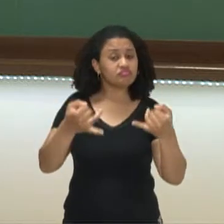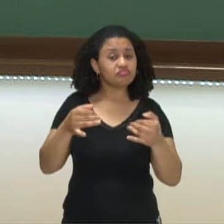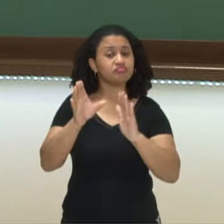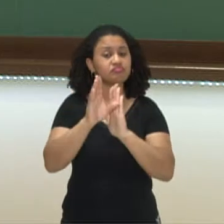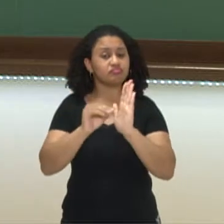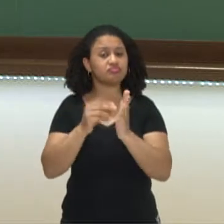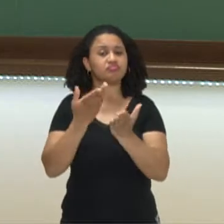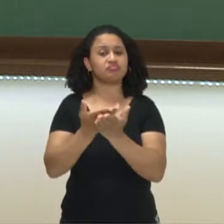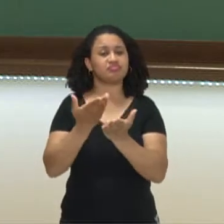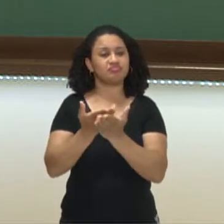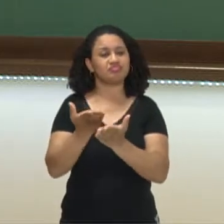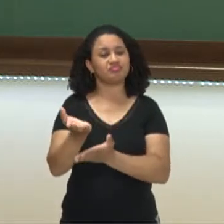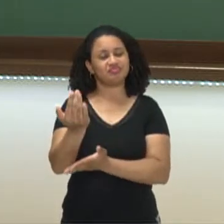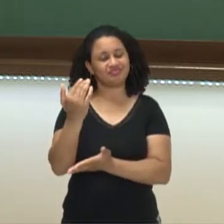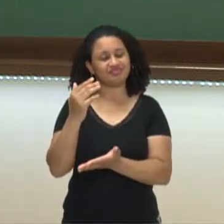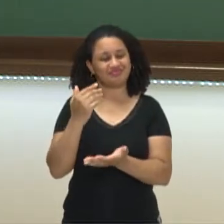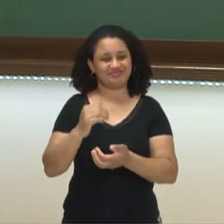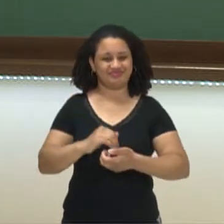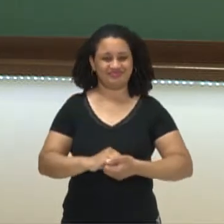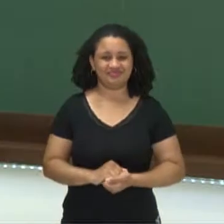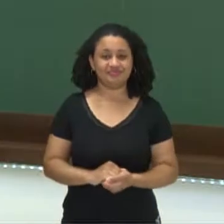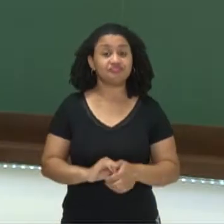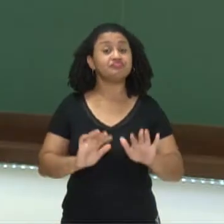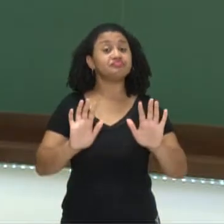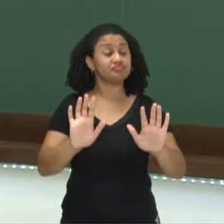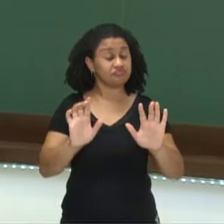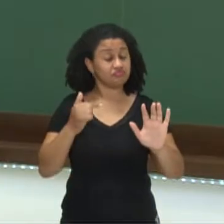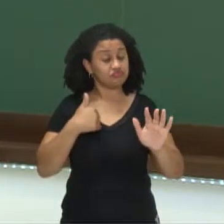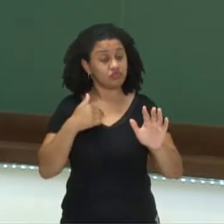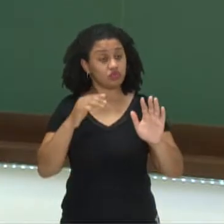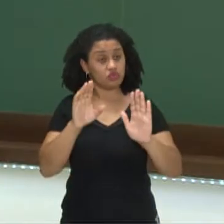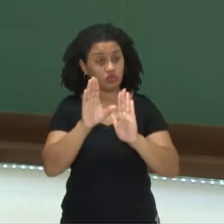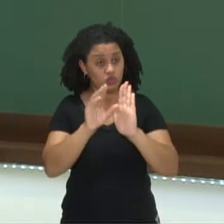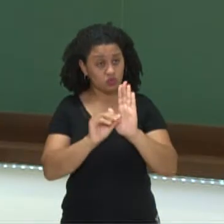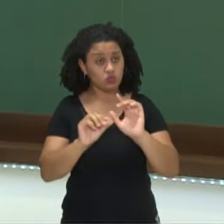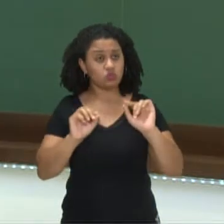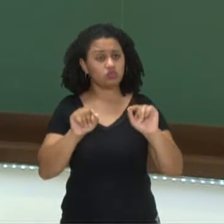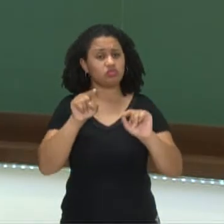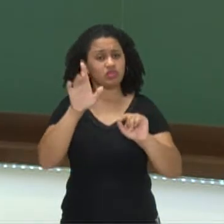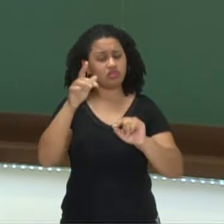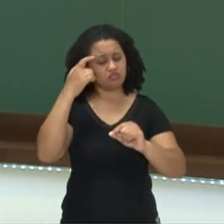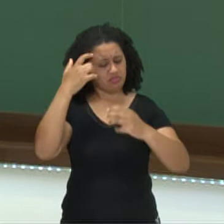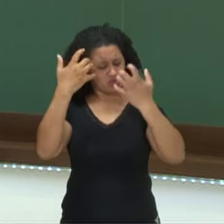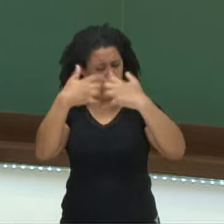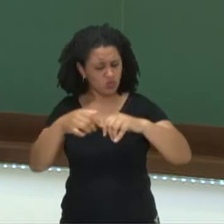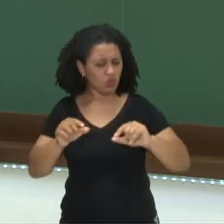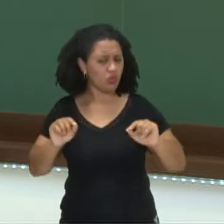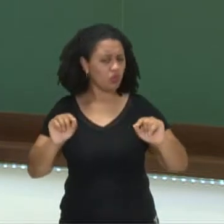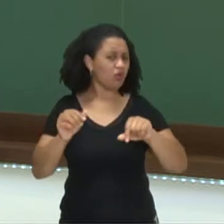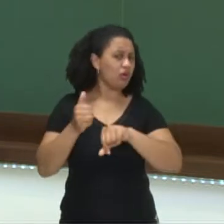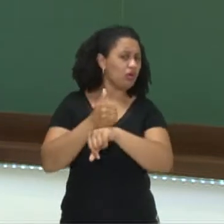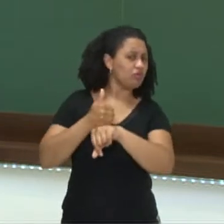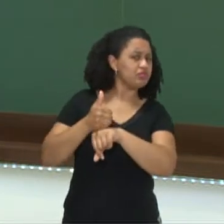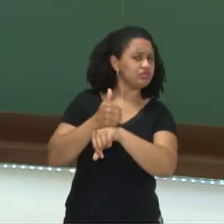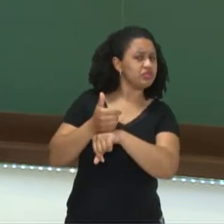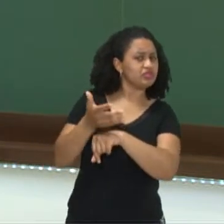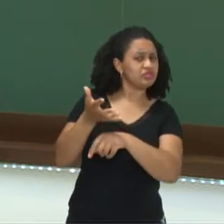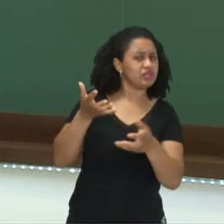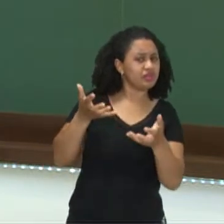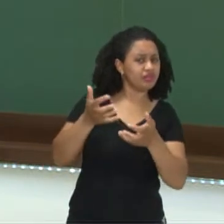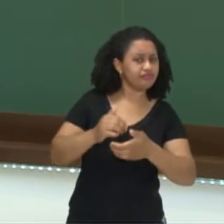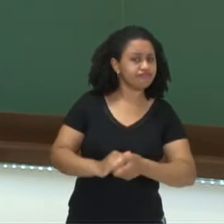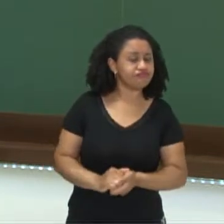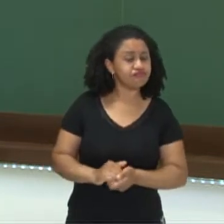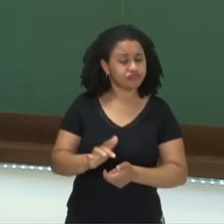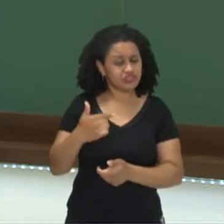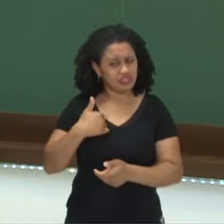aula. Vem com a gente! Aliás, falando nesse assunto, você já pensou na carreira que quer seguir? Já pensou?